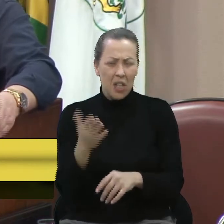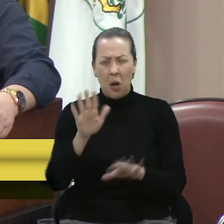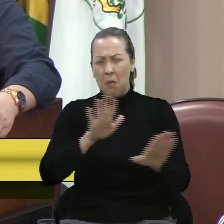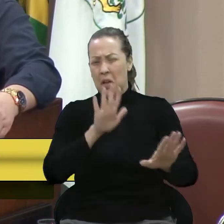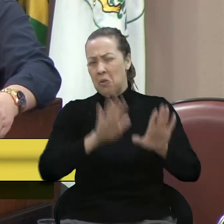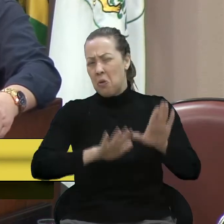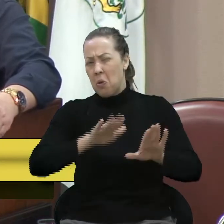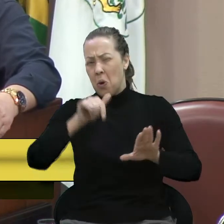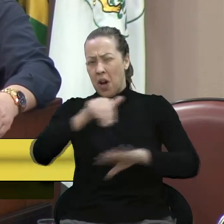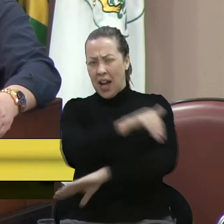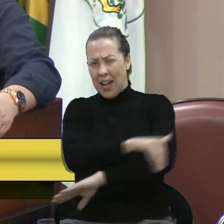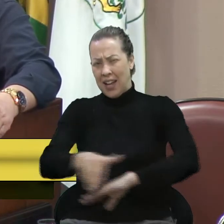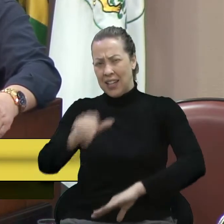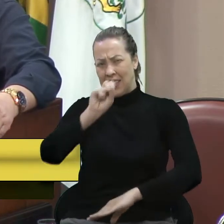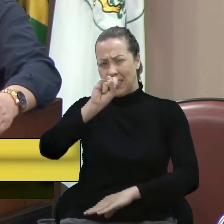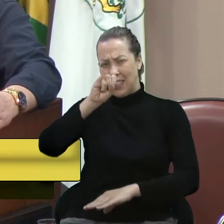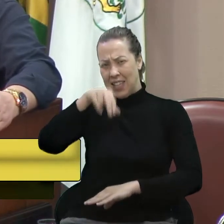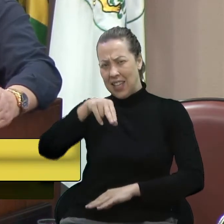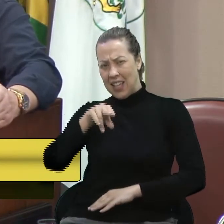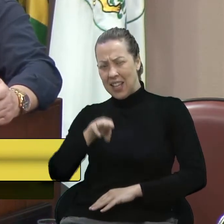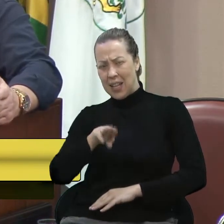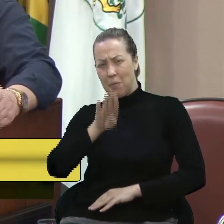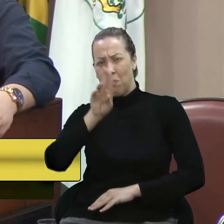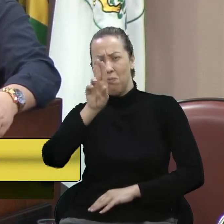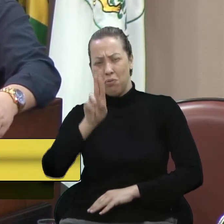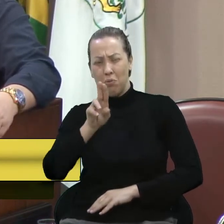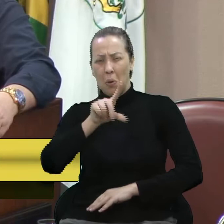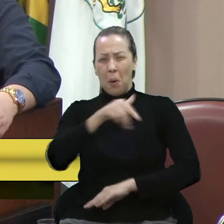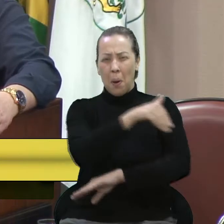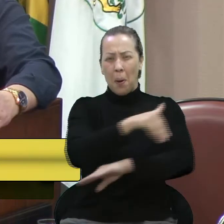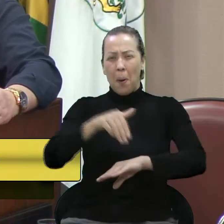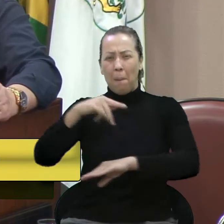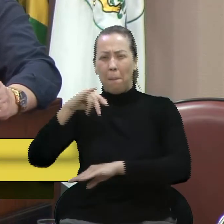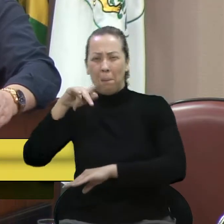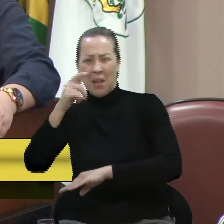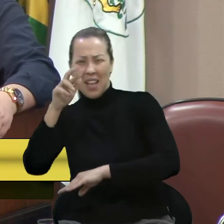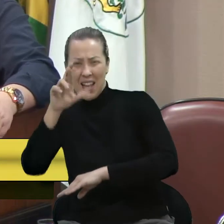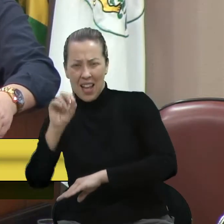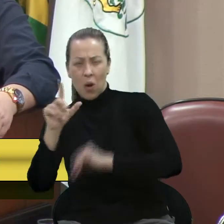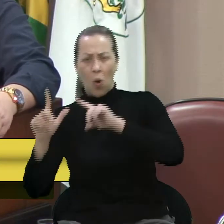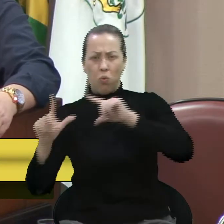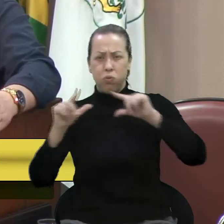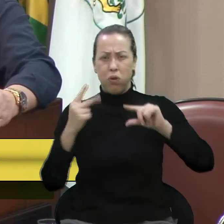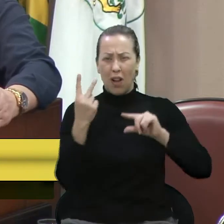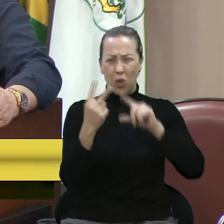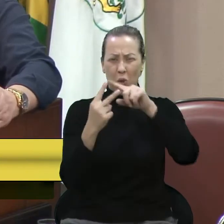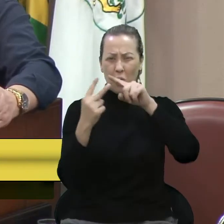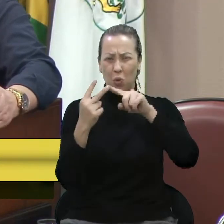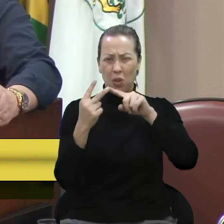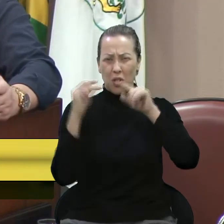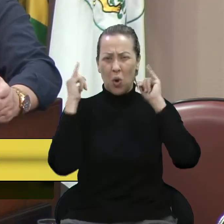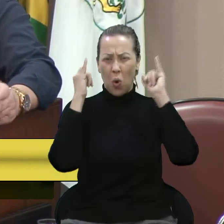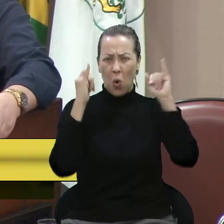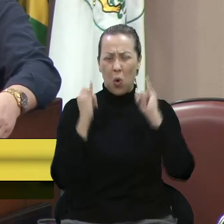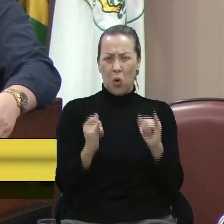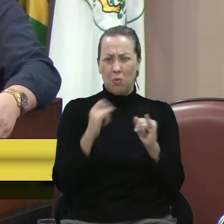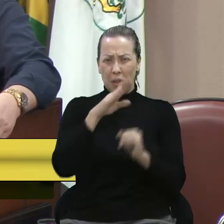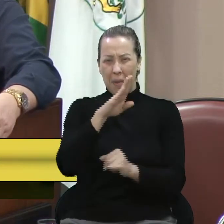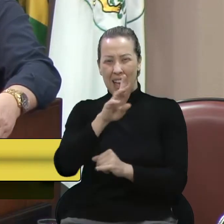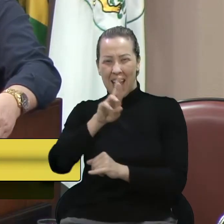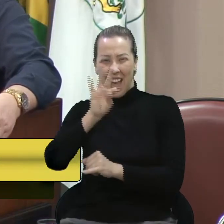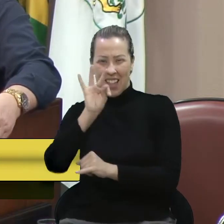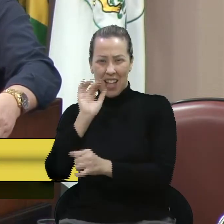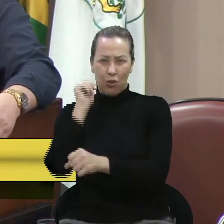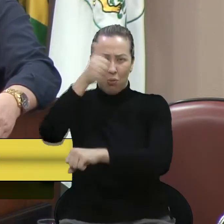numa Sinimbu ou numa Pinheiro, praticamente somente o BRT. Claro que tem ainda algumas linhas, mas o BRT